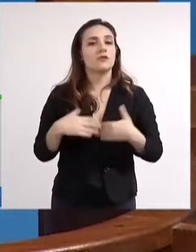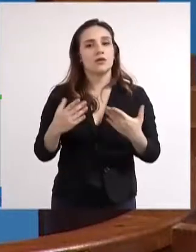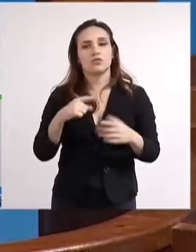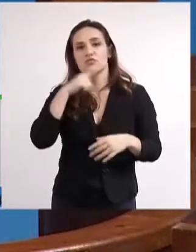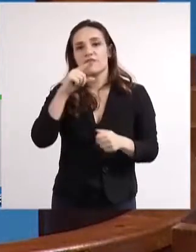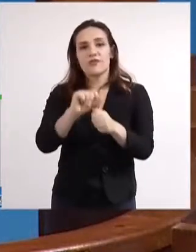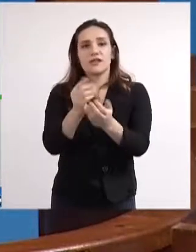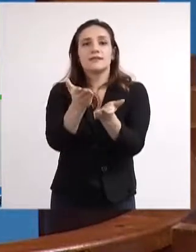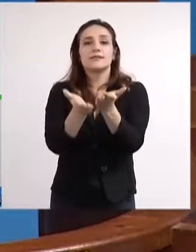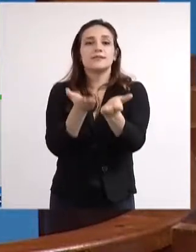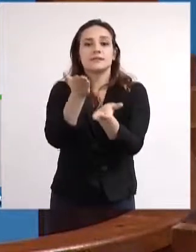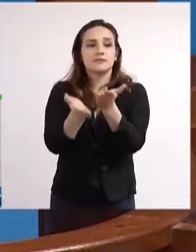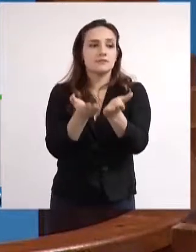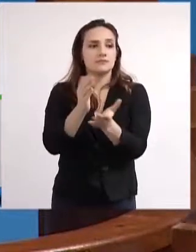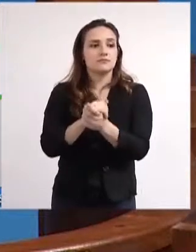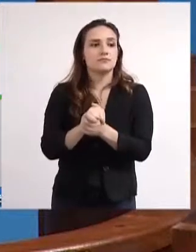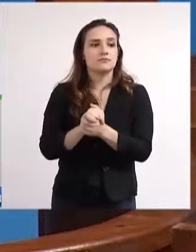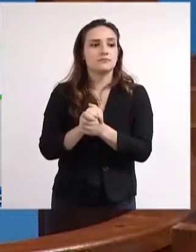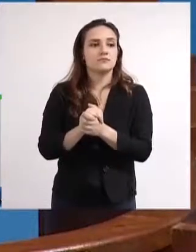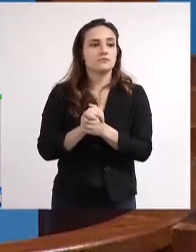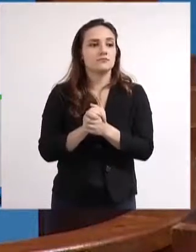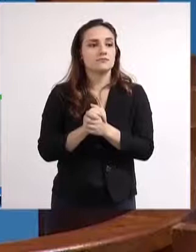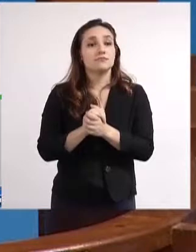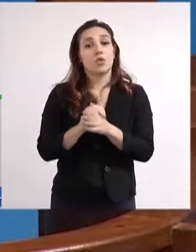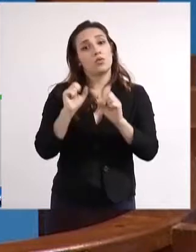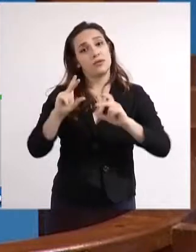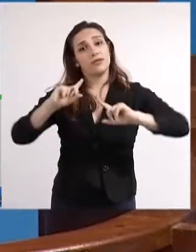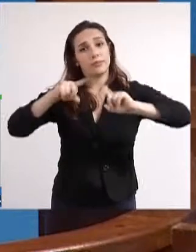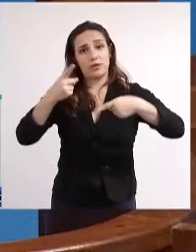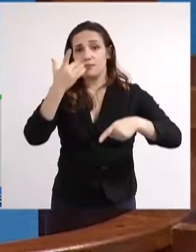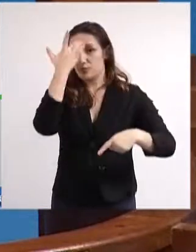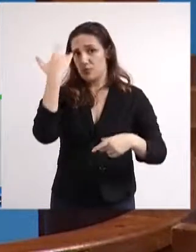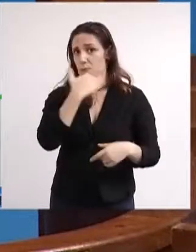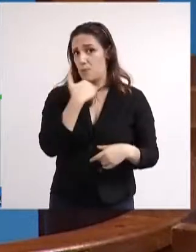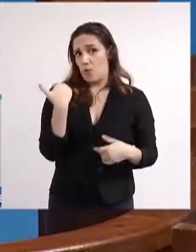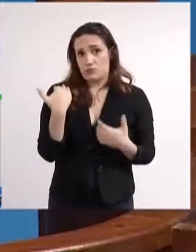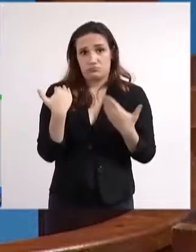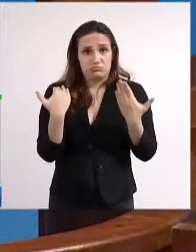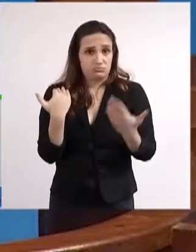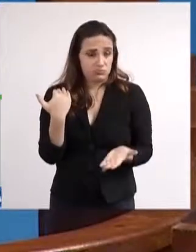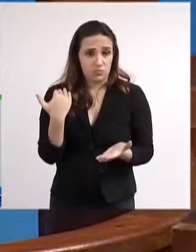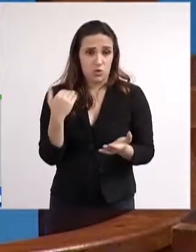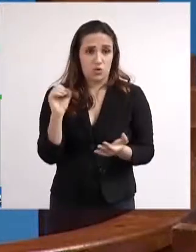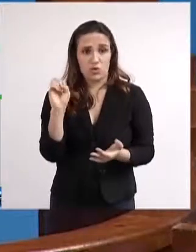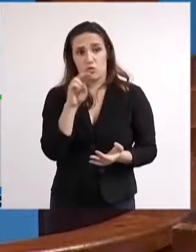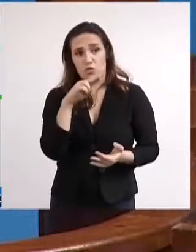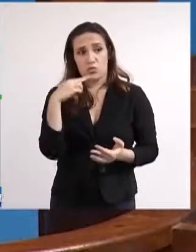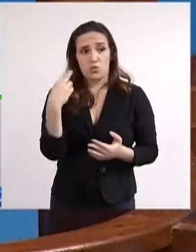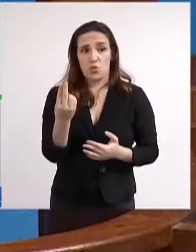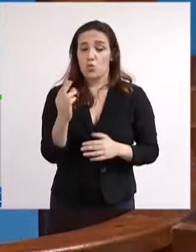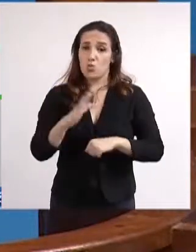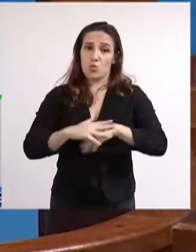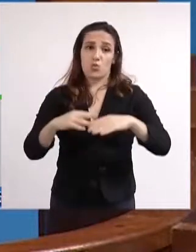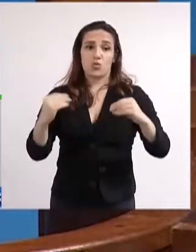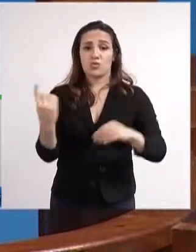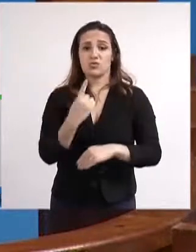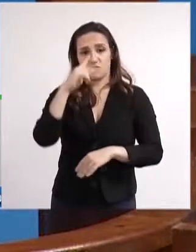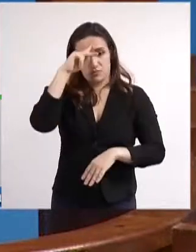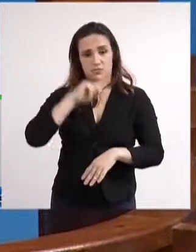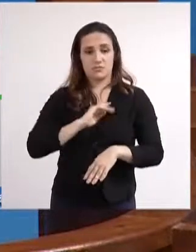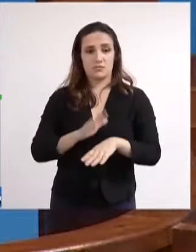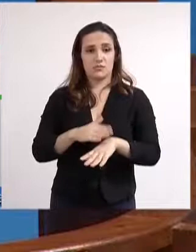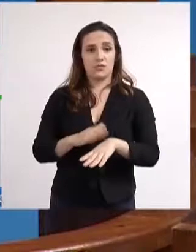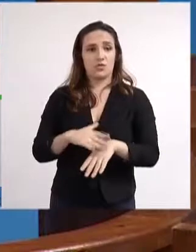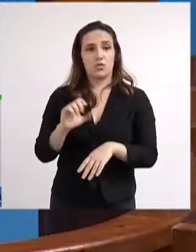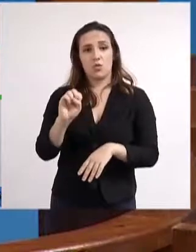acontecendo. O que acontece é que a pessoa morre, cura sozinho com as graças de Deus, ou faz a